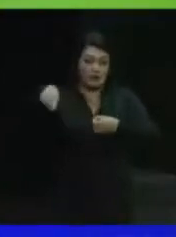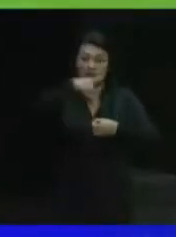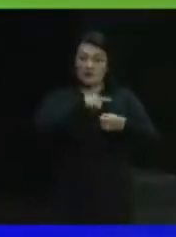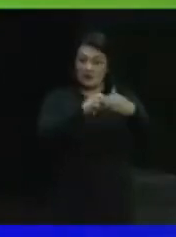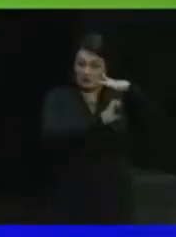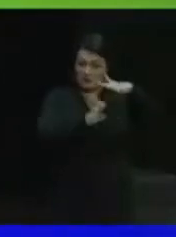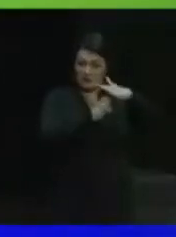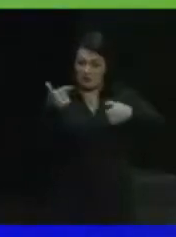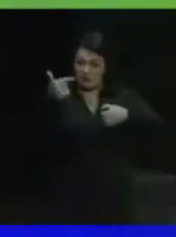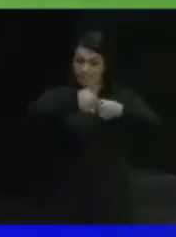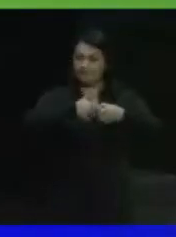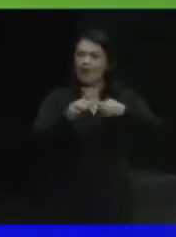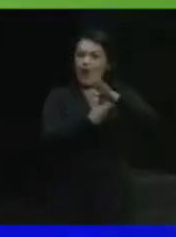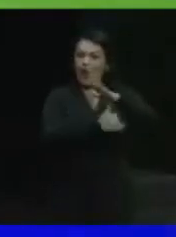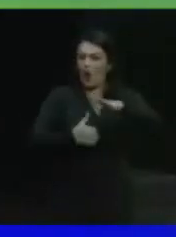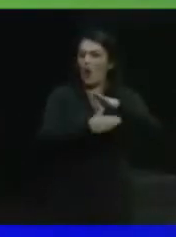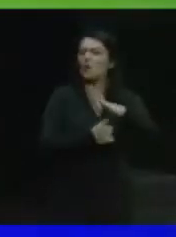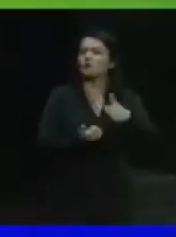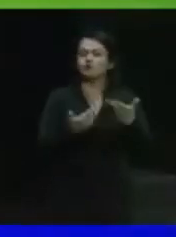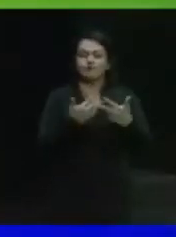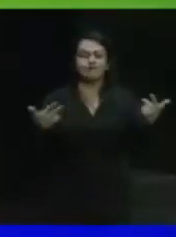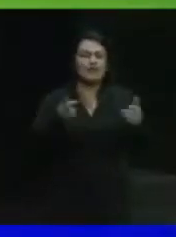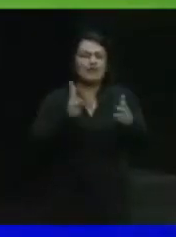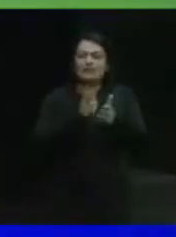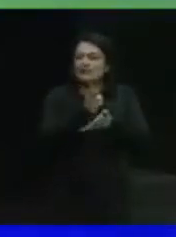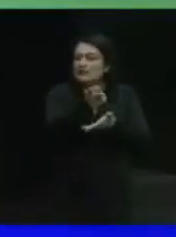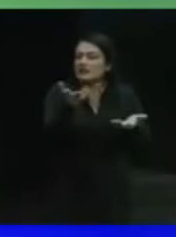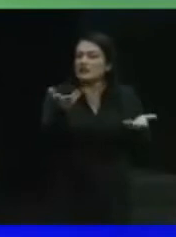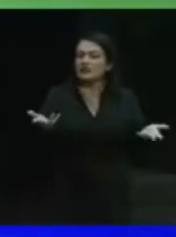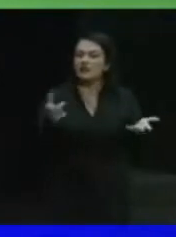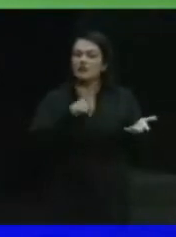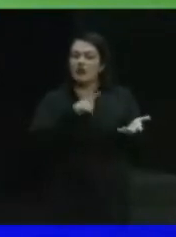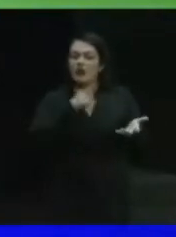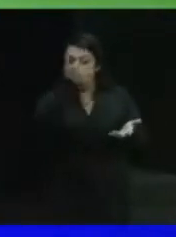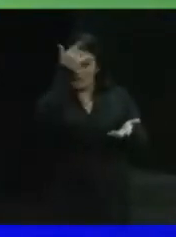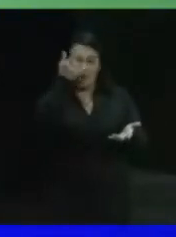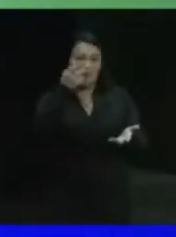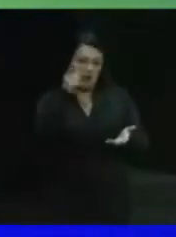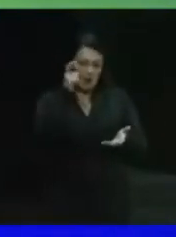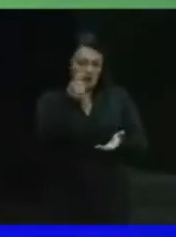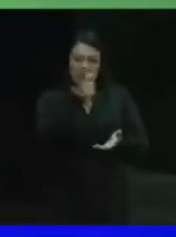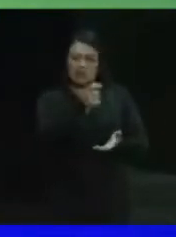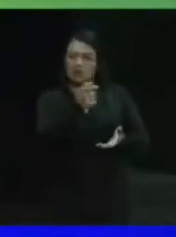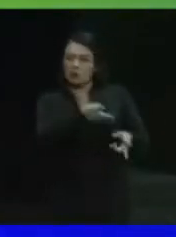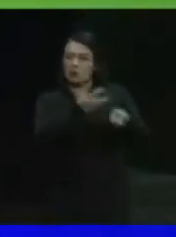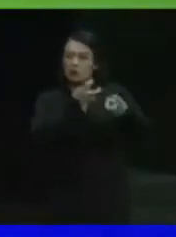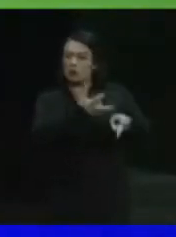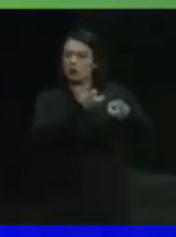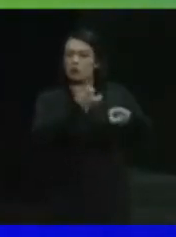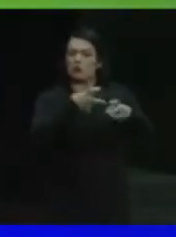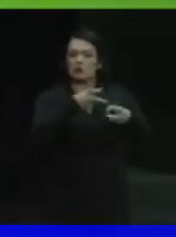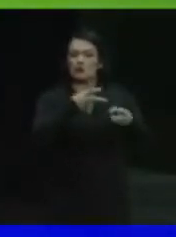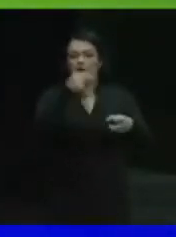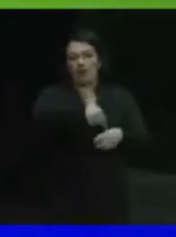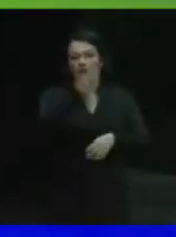Petrobras, foi saqueada dia e noite por interesses políticos, como nunca antes na história